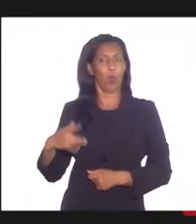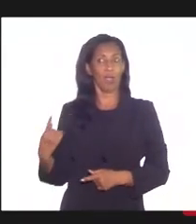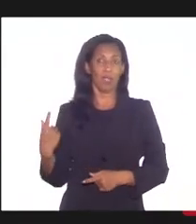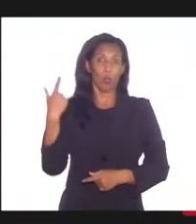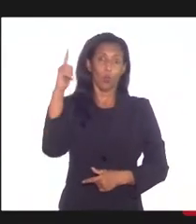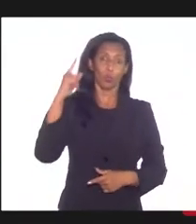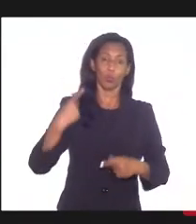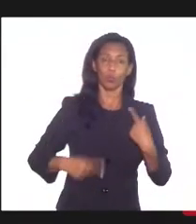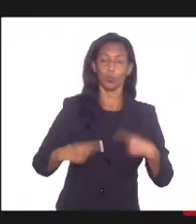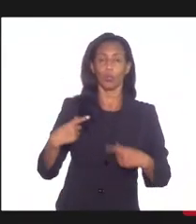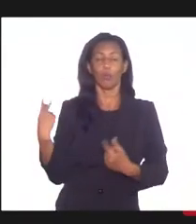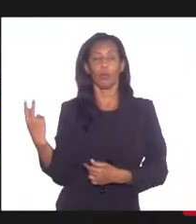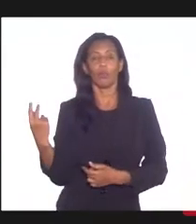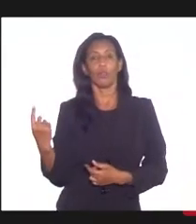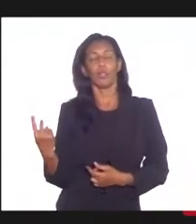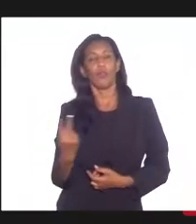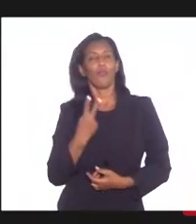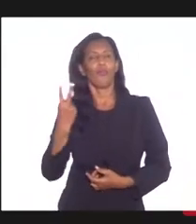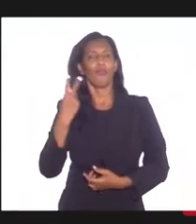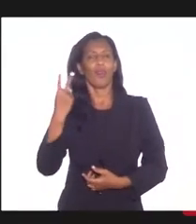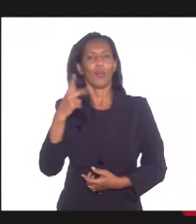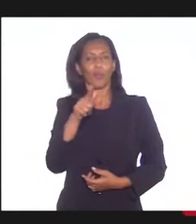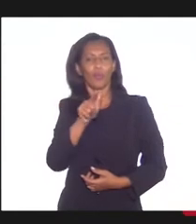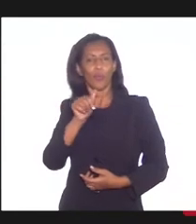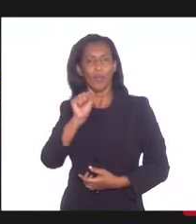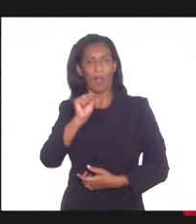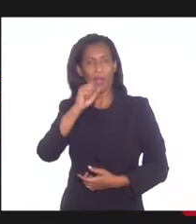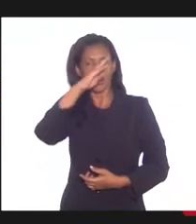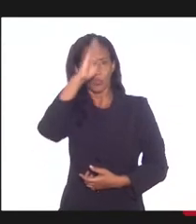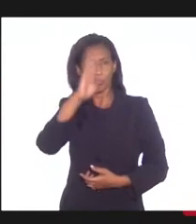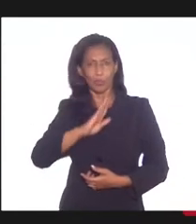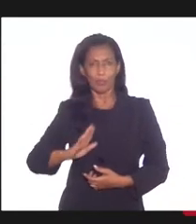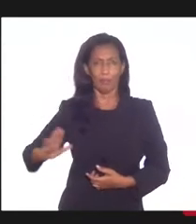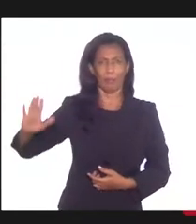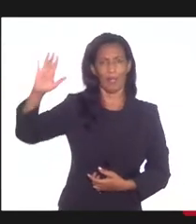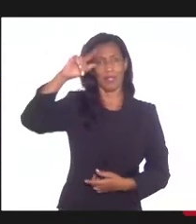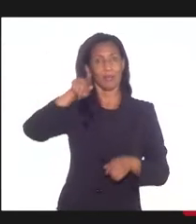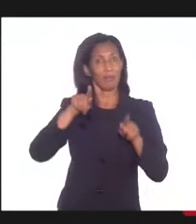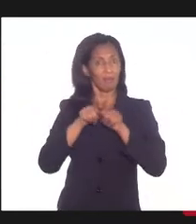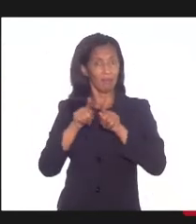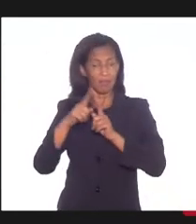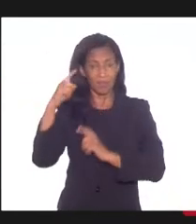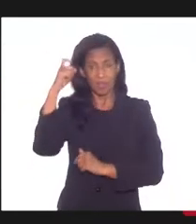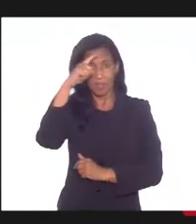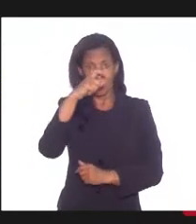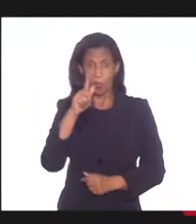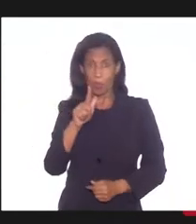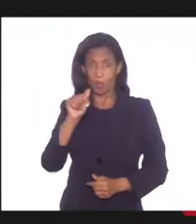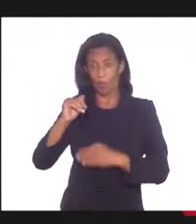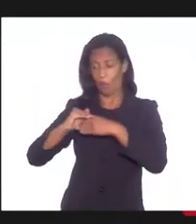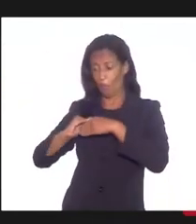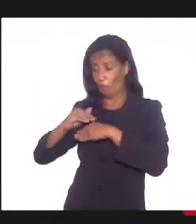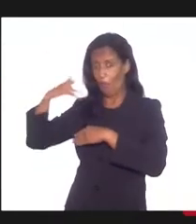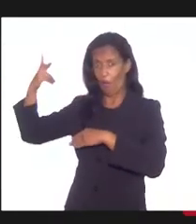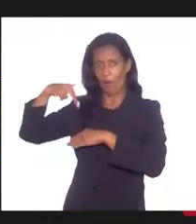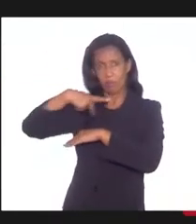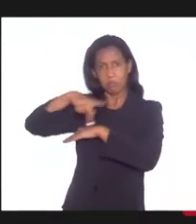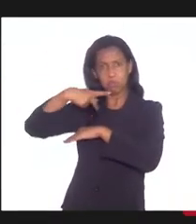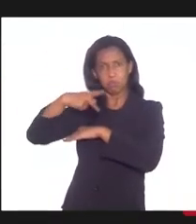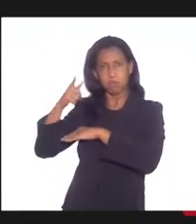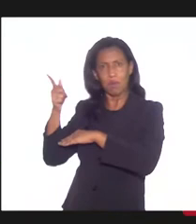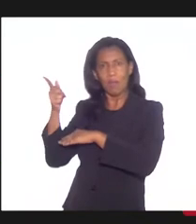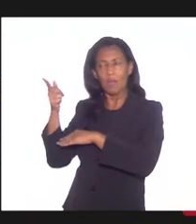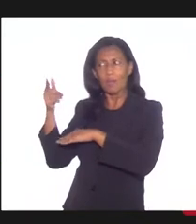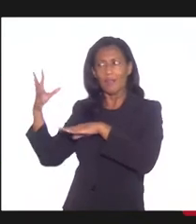discussão que os preços do gás no Brasil eles começam a ser dolarizados, porque o gás importado, que era para